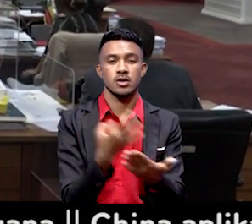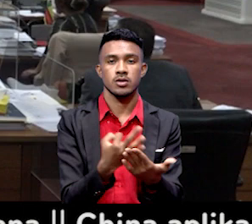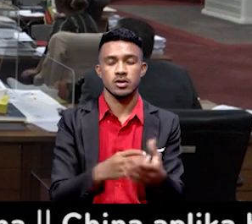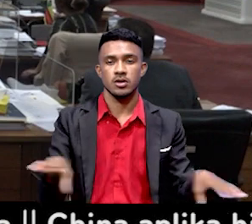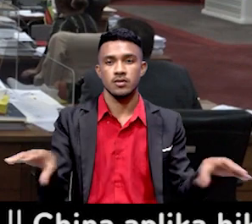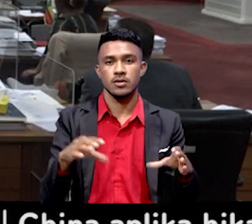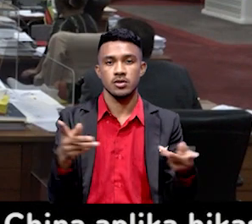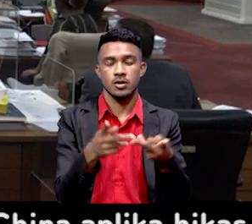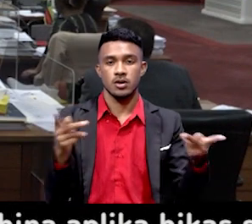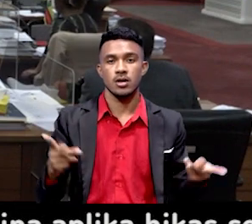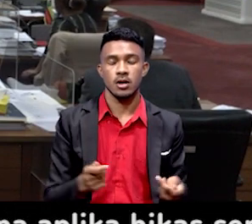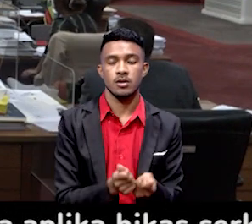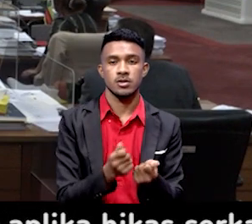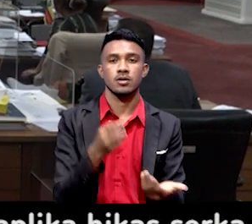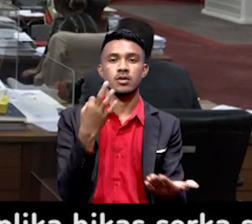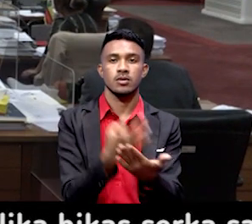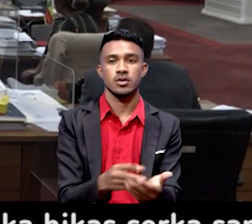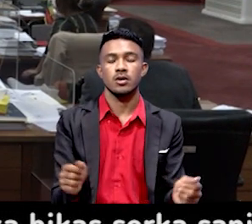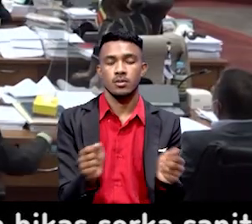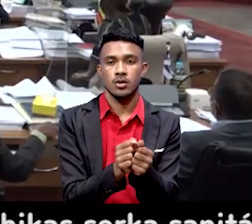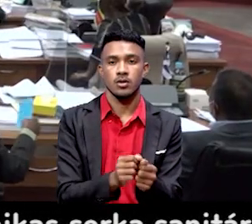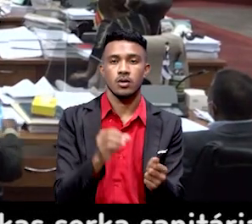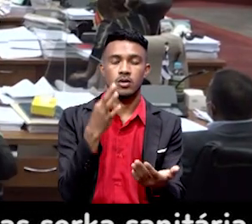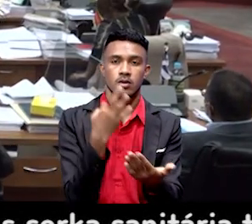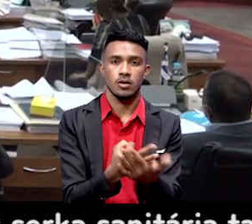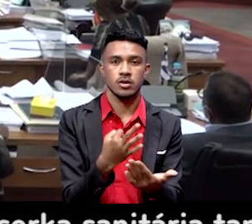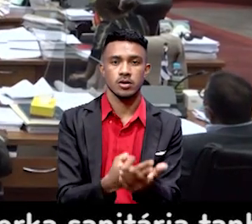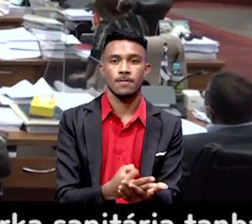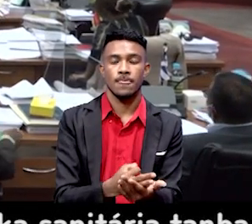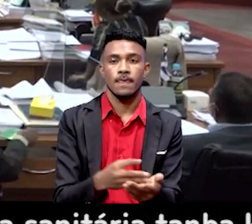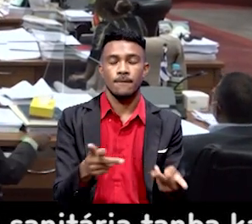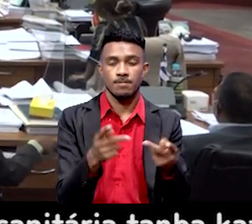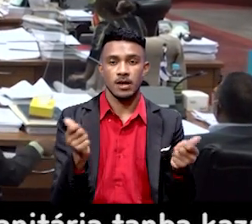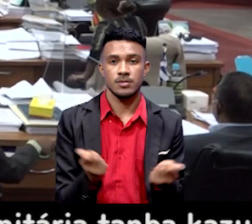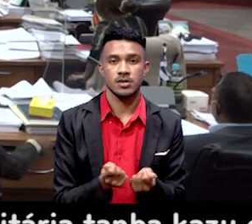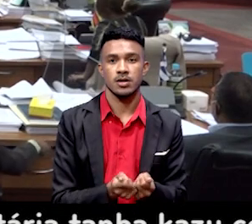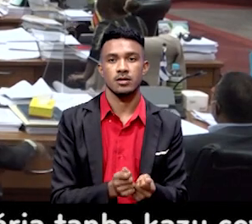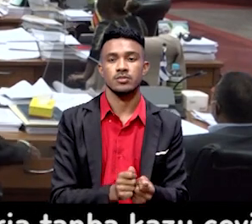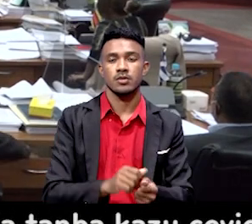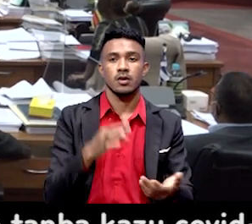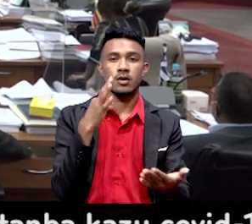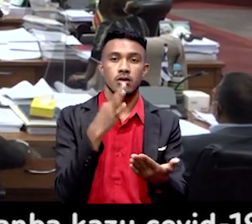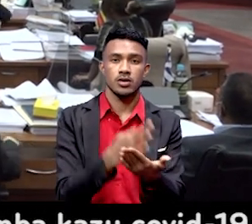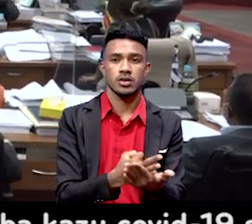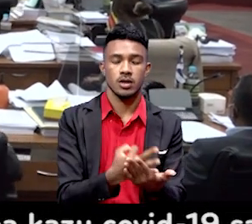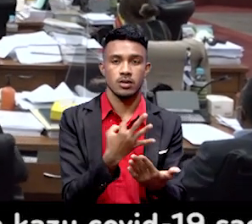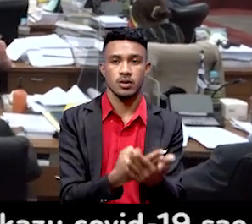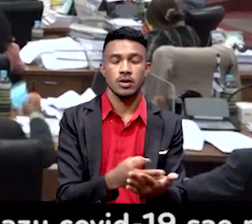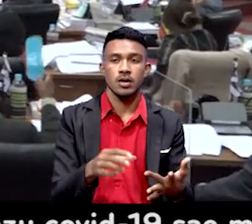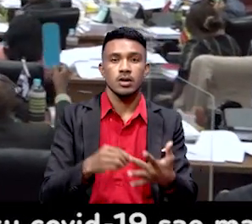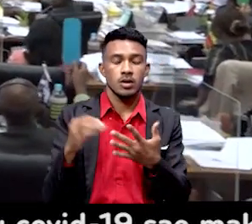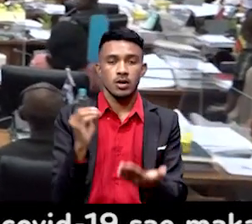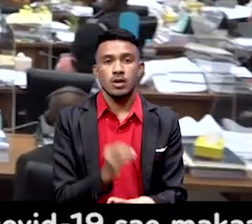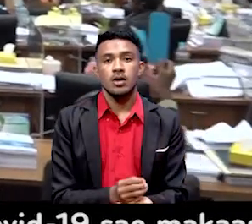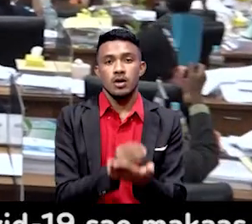administrativo, nebe composto husi orçamento administração central, orçamento região administrativa especial Uekusi